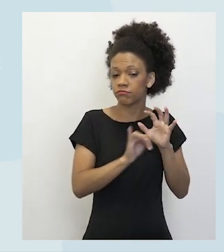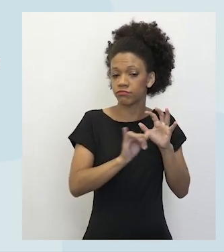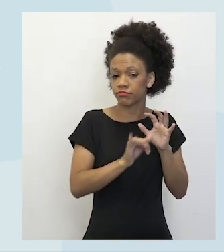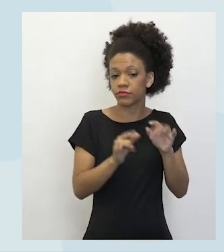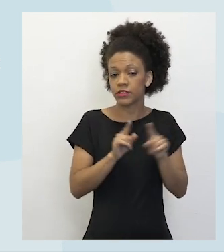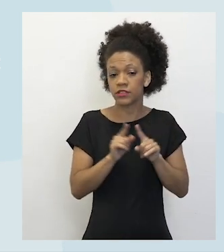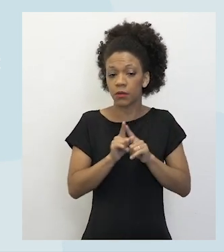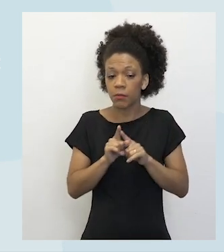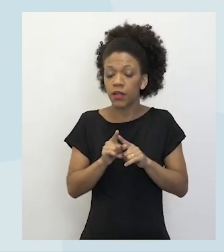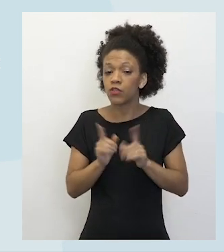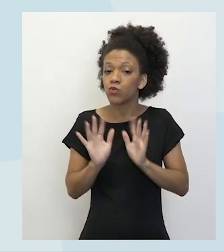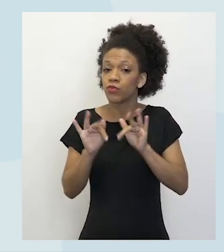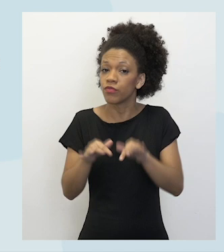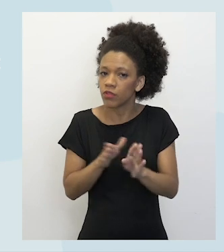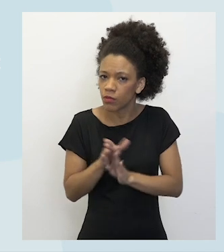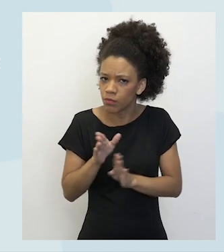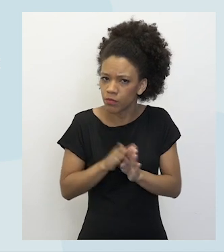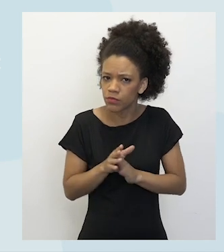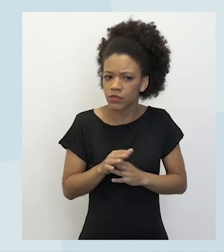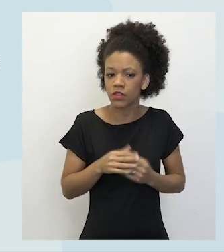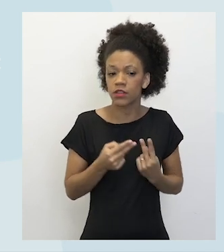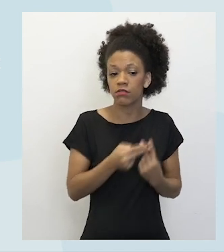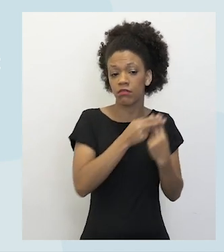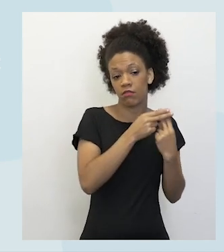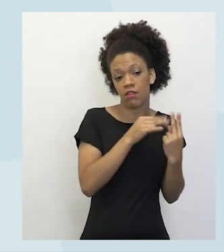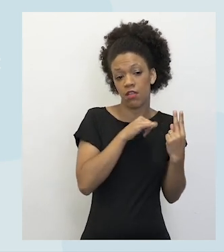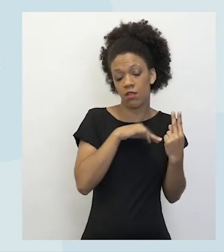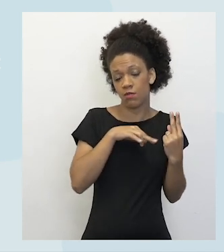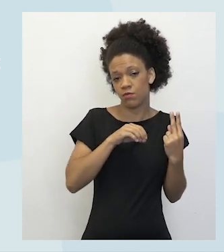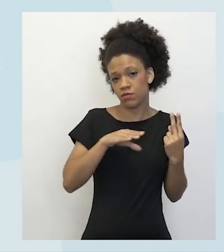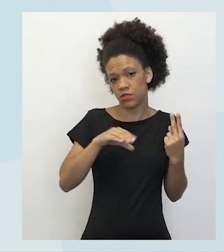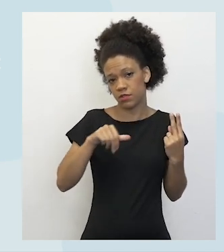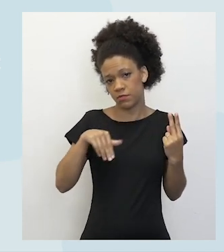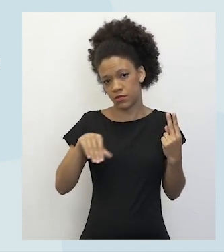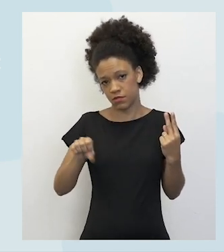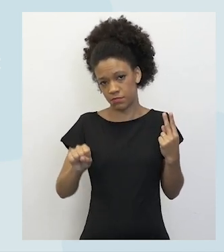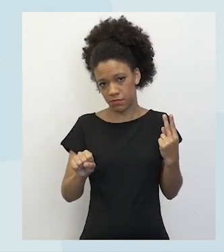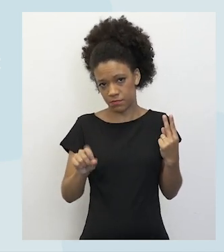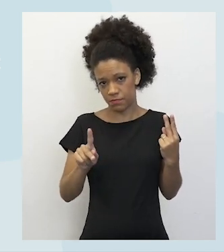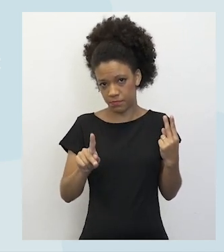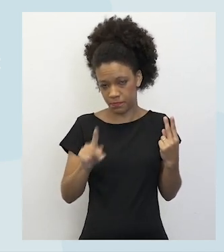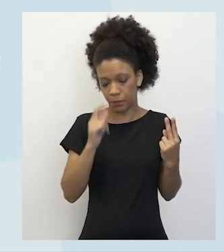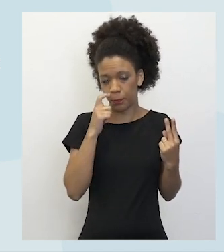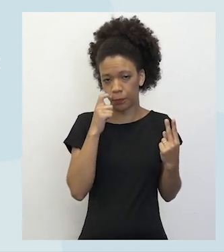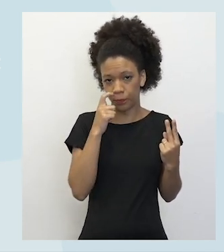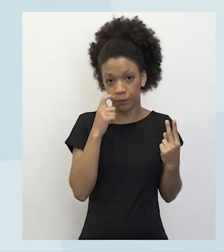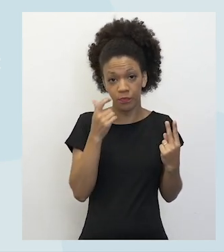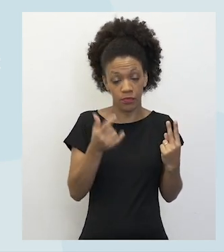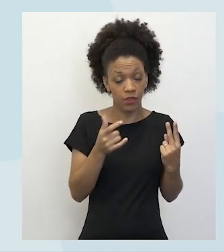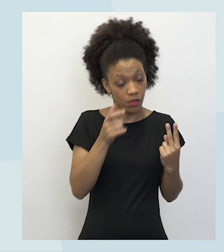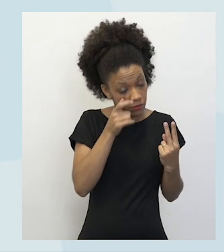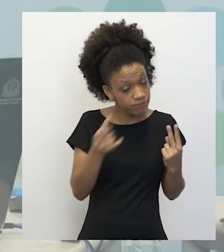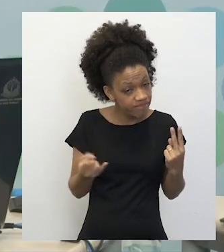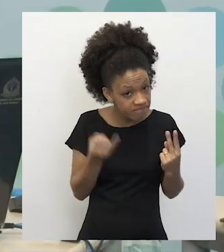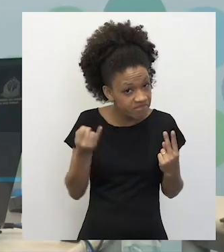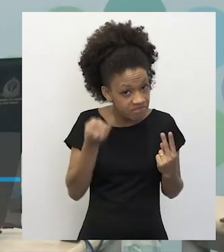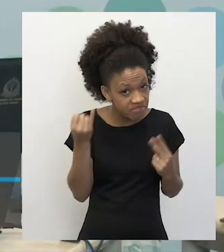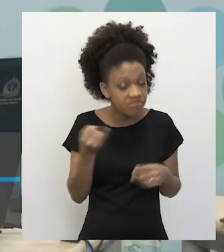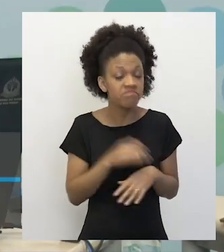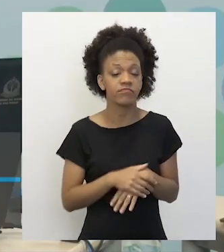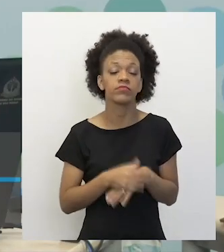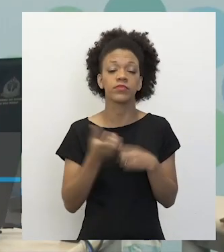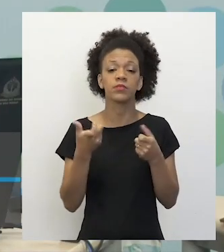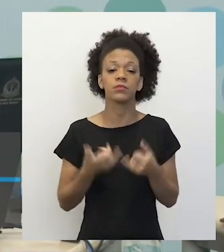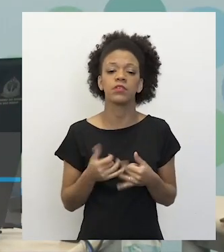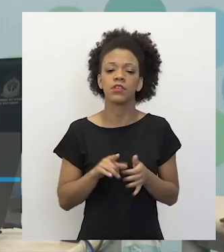uma moral. Então, e publiquem para nós lá no CMSP, tá bom? Eu acho que é muito importante isso, vocês publicarem.